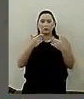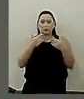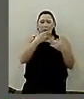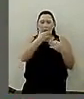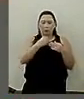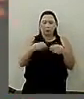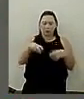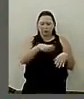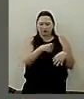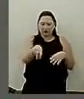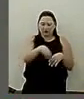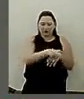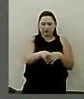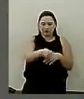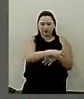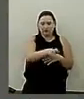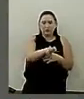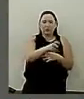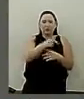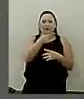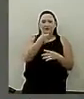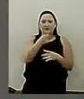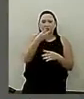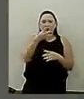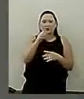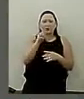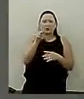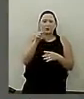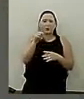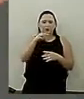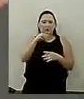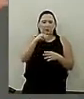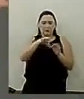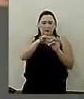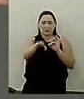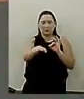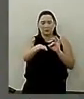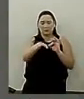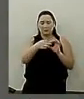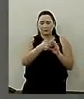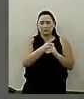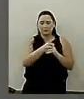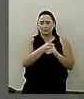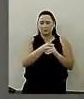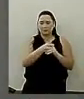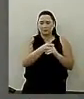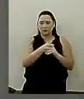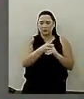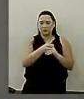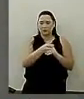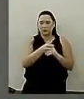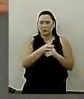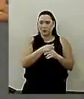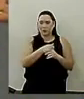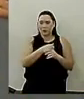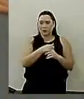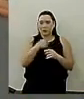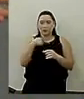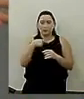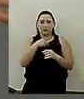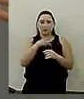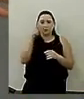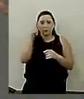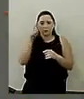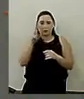zigue-zagueou uns 20, 30 metros e saiu e era um barranco. E a gente pensou, é agora, né? Já